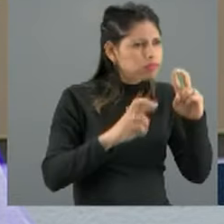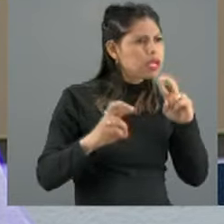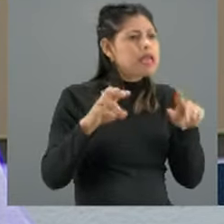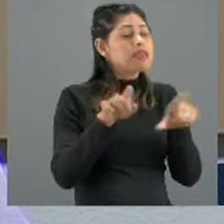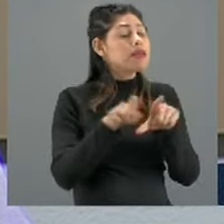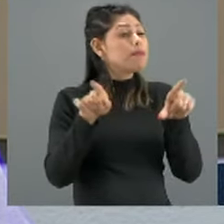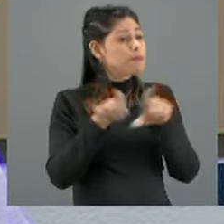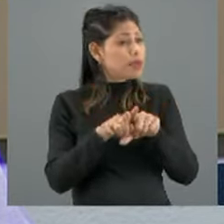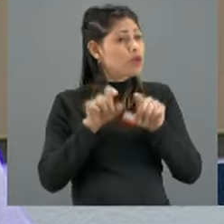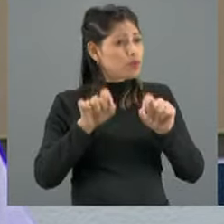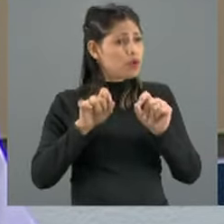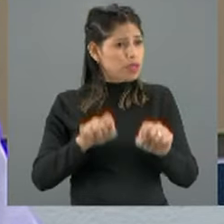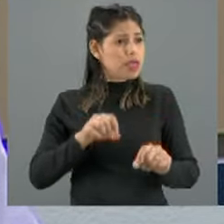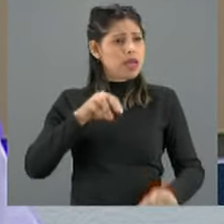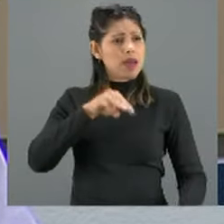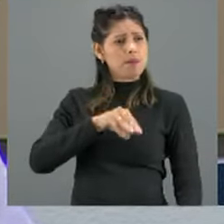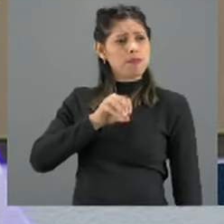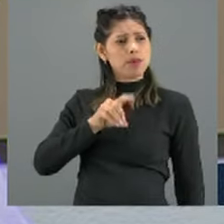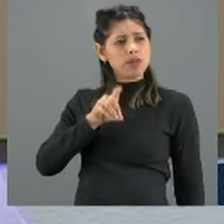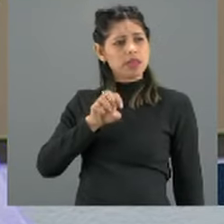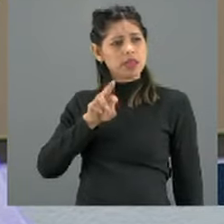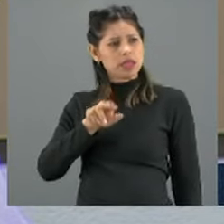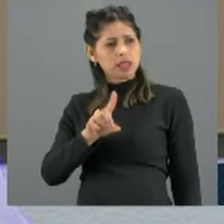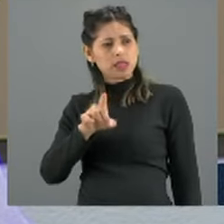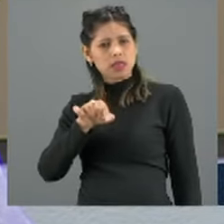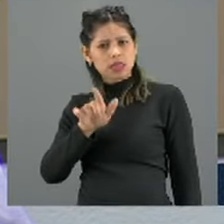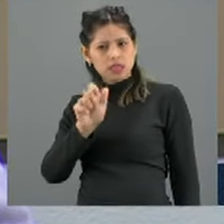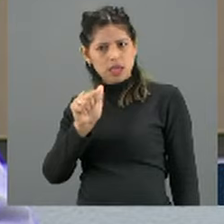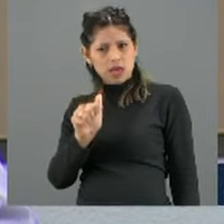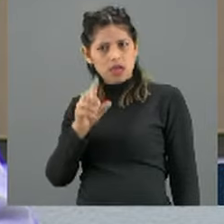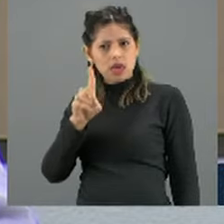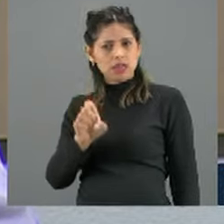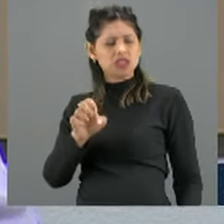modernidade e não ficar à